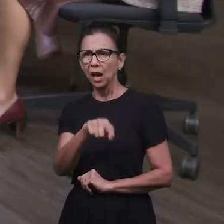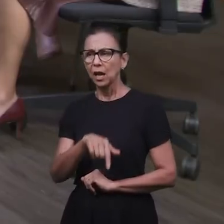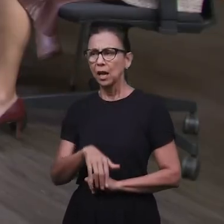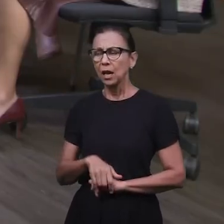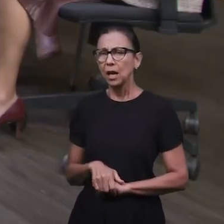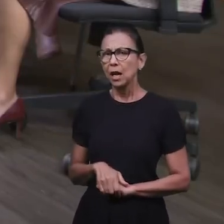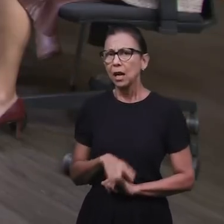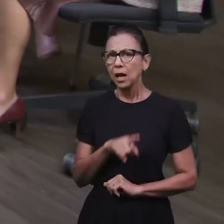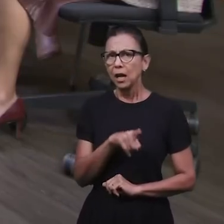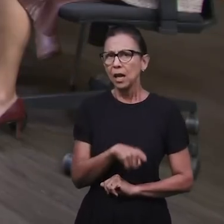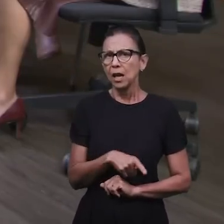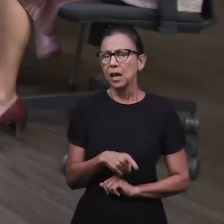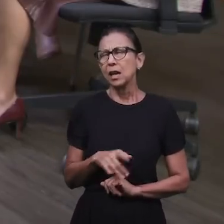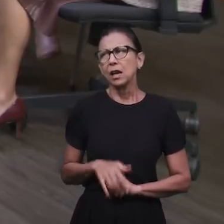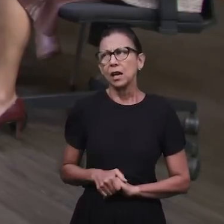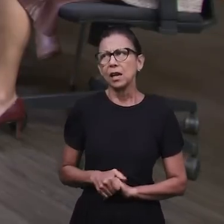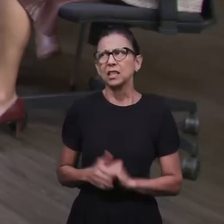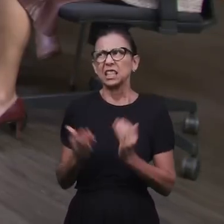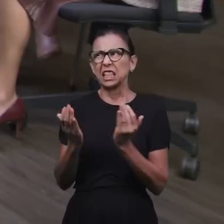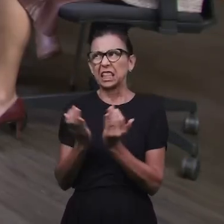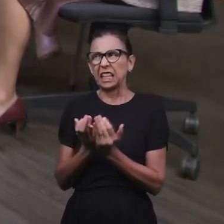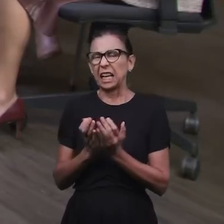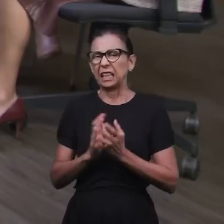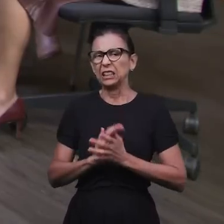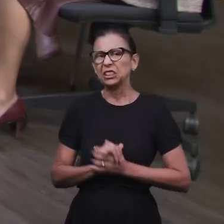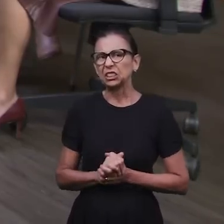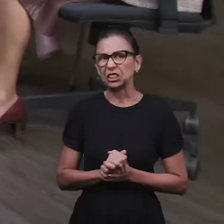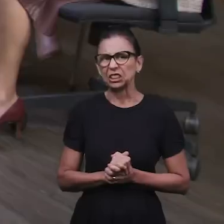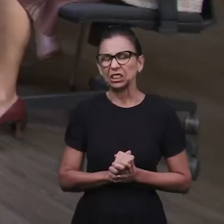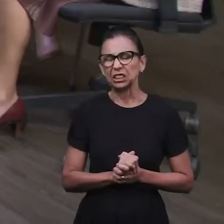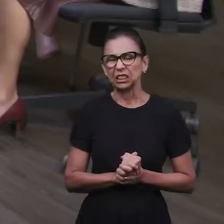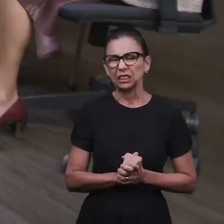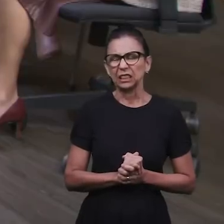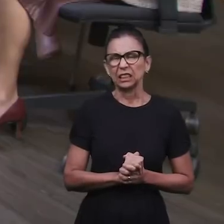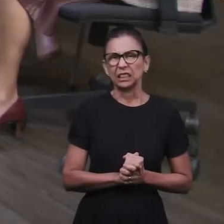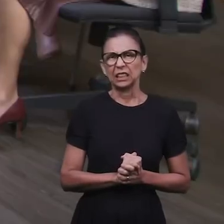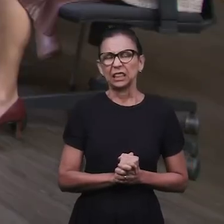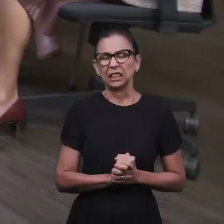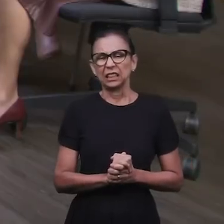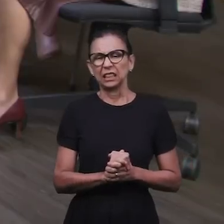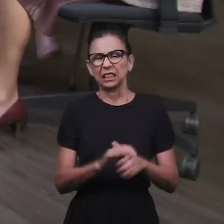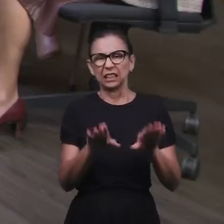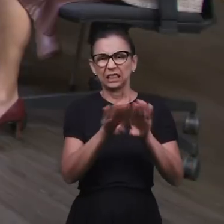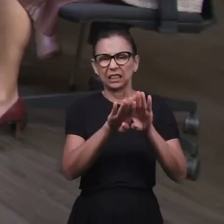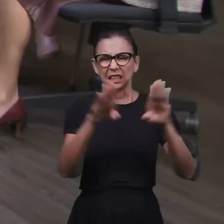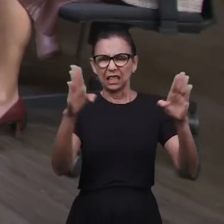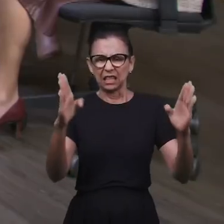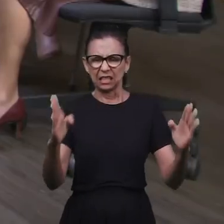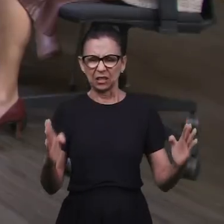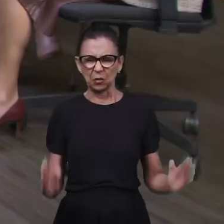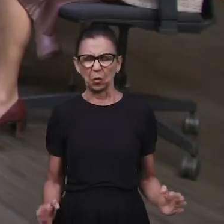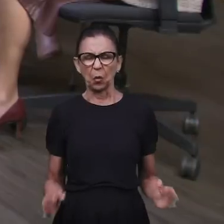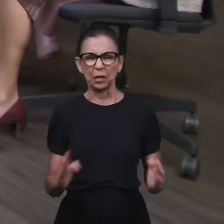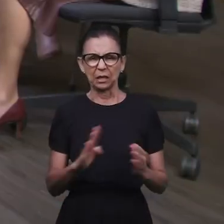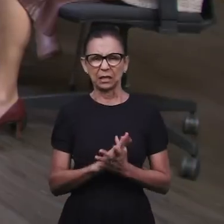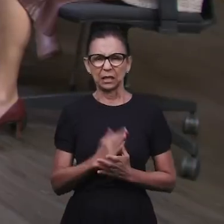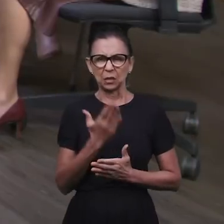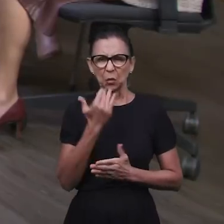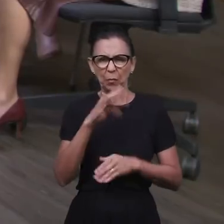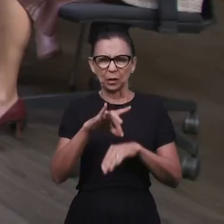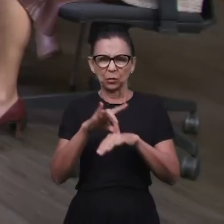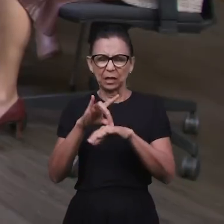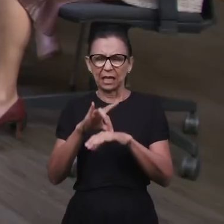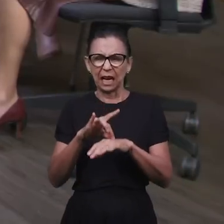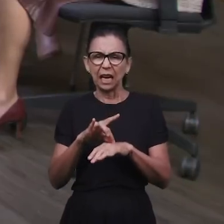não será a consciência do fraco induzida a comer das coisas sacrificadas aos ídolos? E o texto